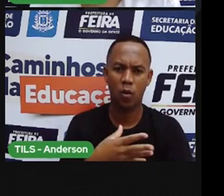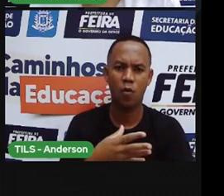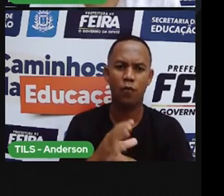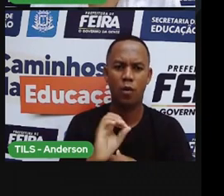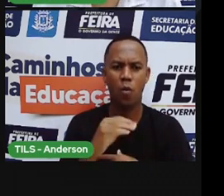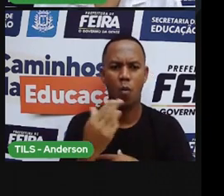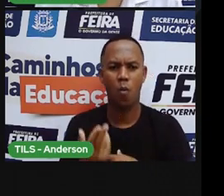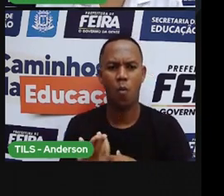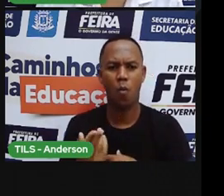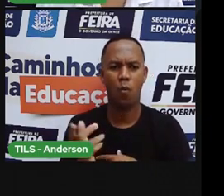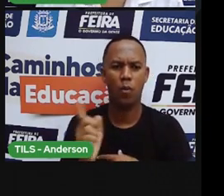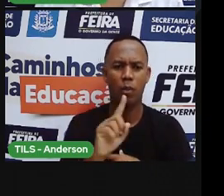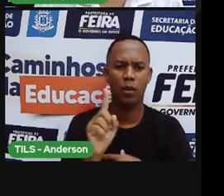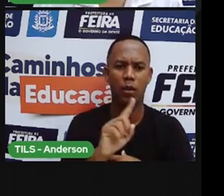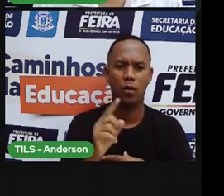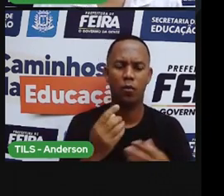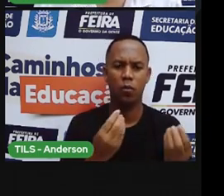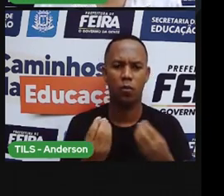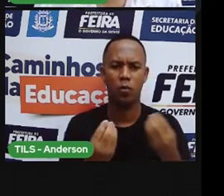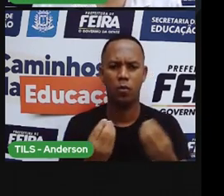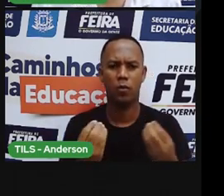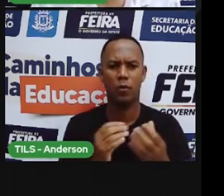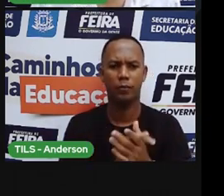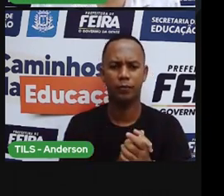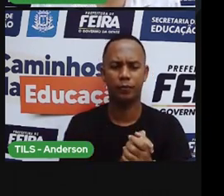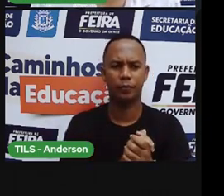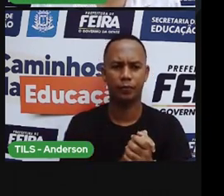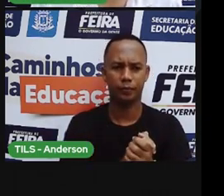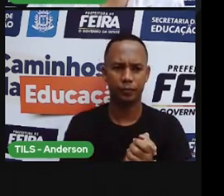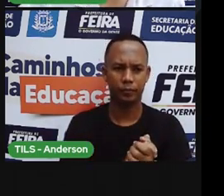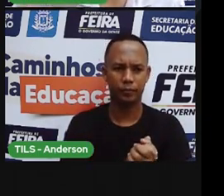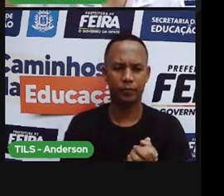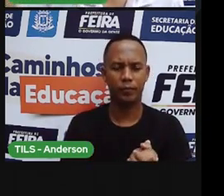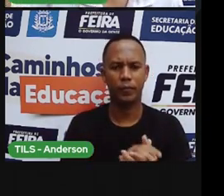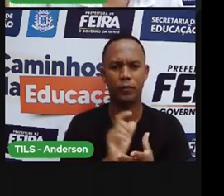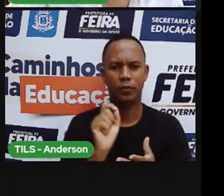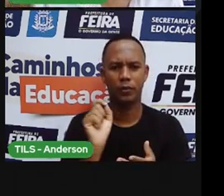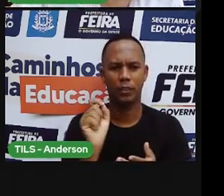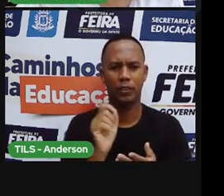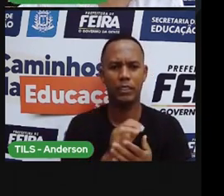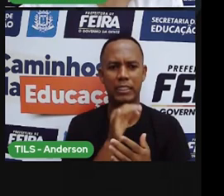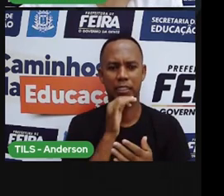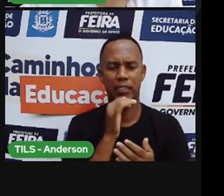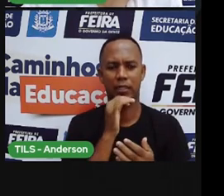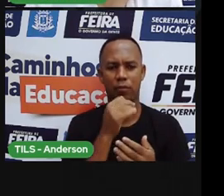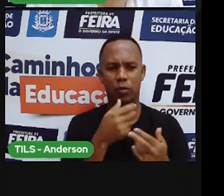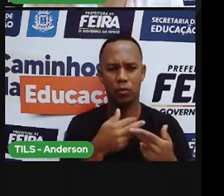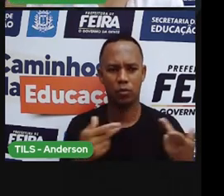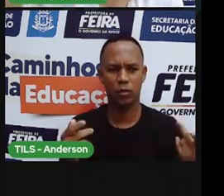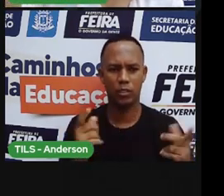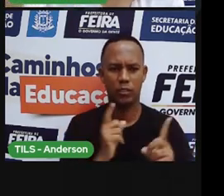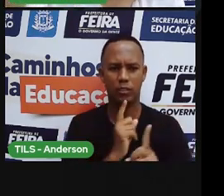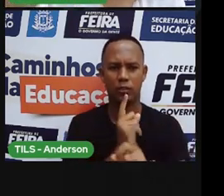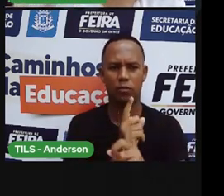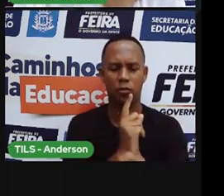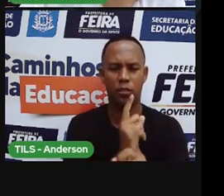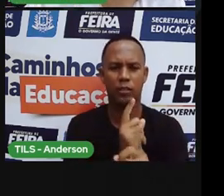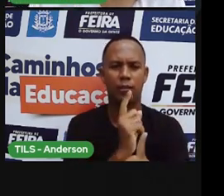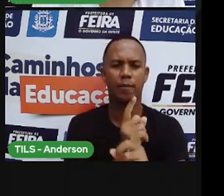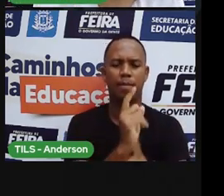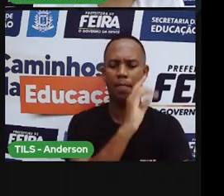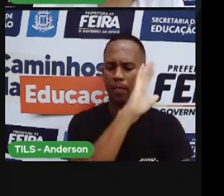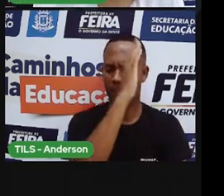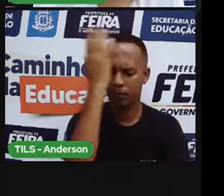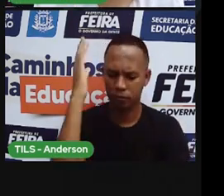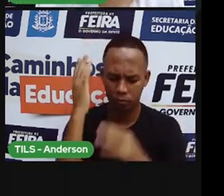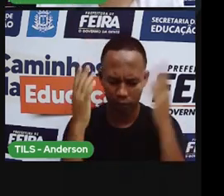renováveis, o que é isso, Pro? Renovável é aquilo que eu posso que encontrar outra vez na natureza, ele vai aparecer